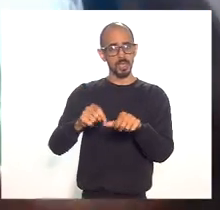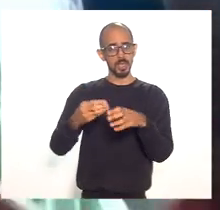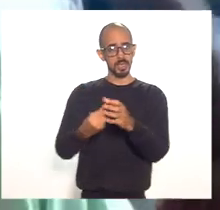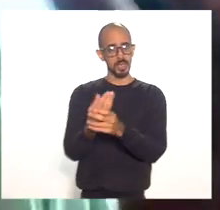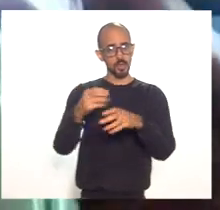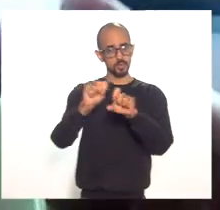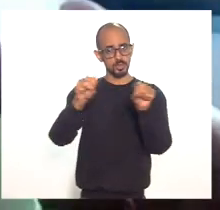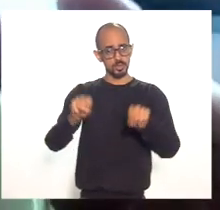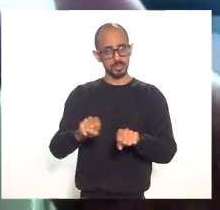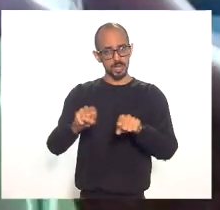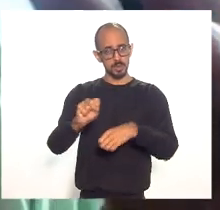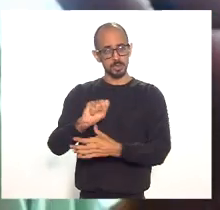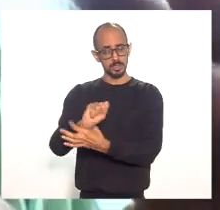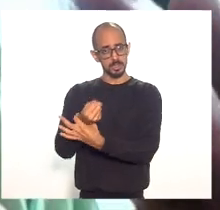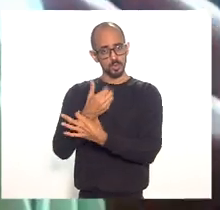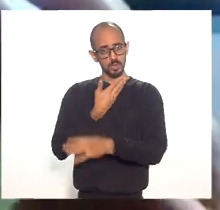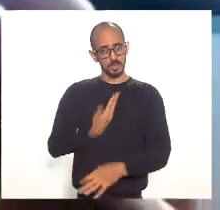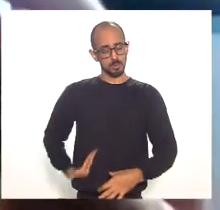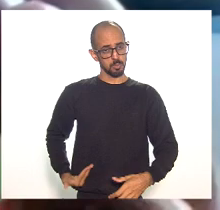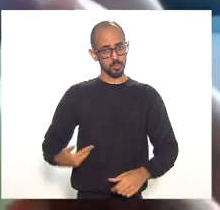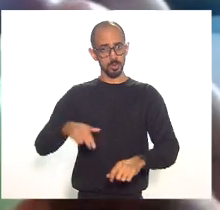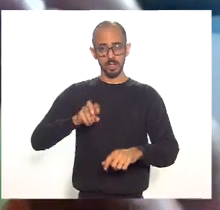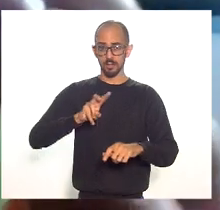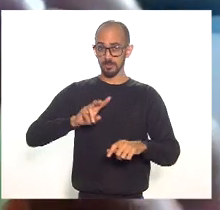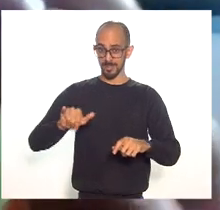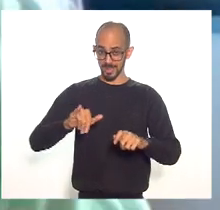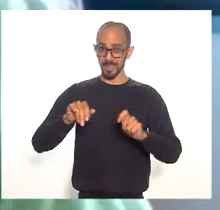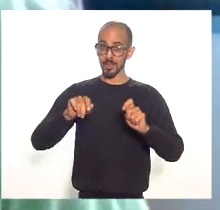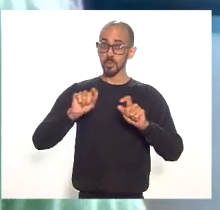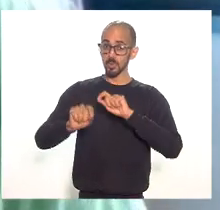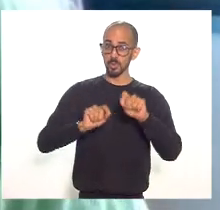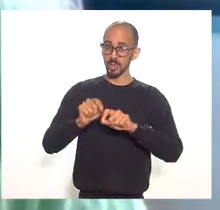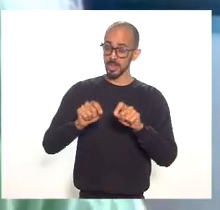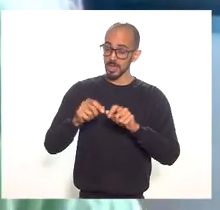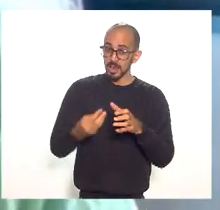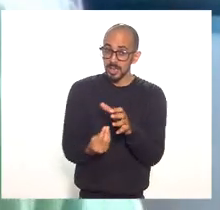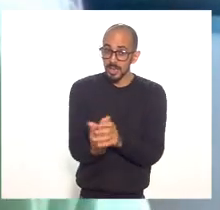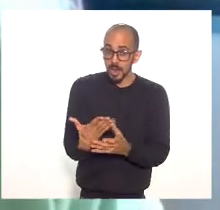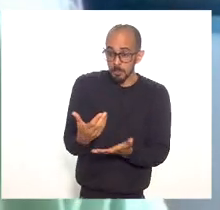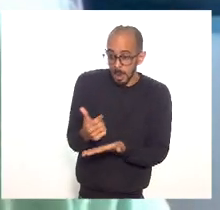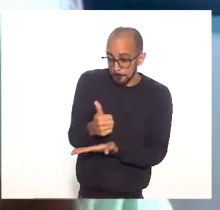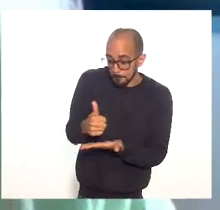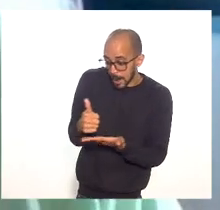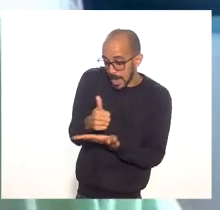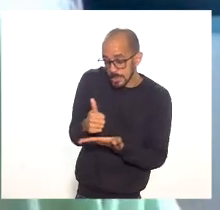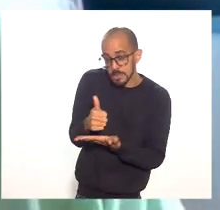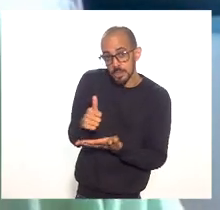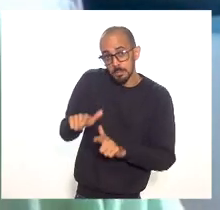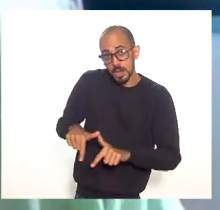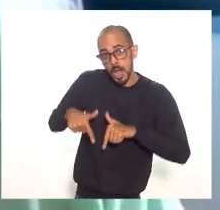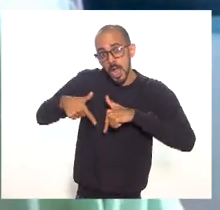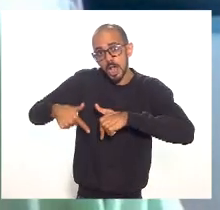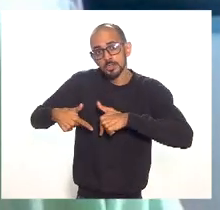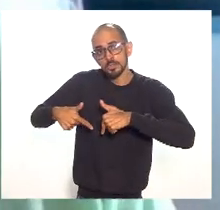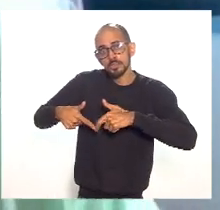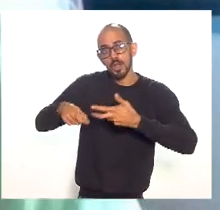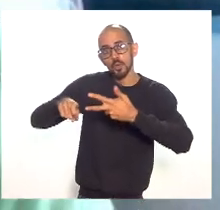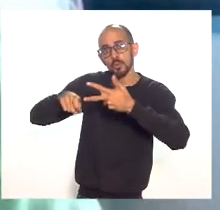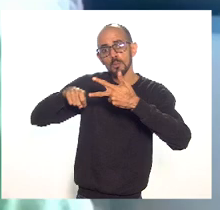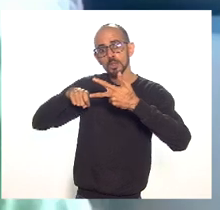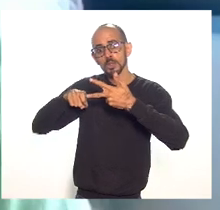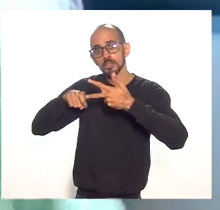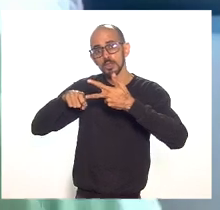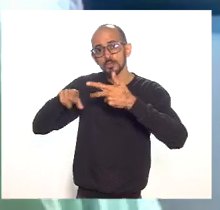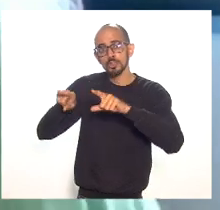Segurança Pública, de tal maneira que eles vão embasar ações do Poder Executivo,